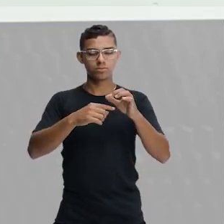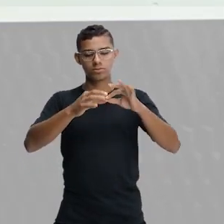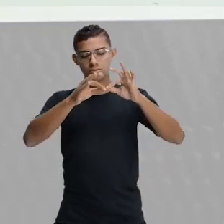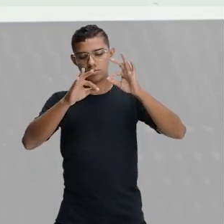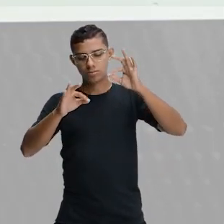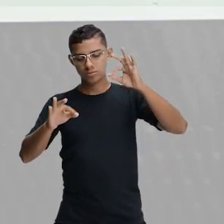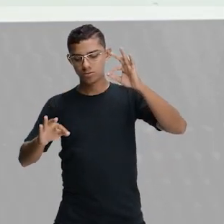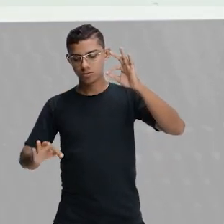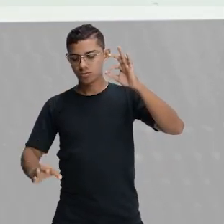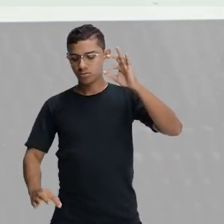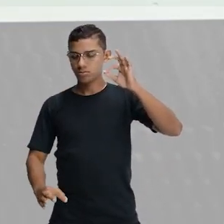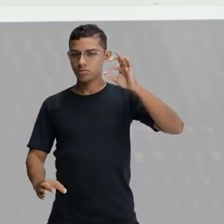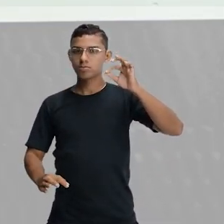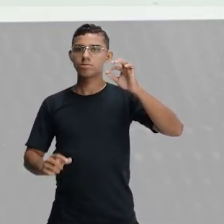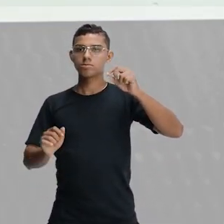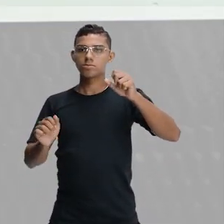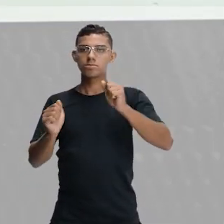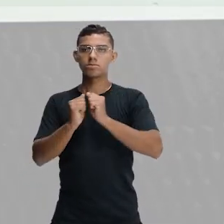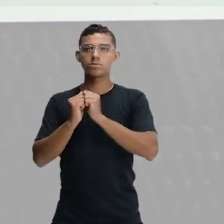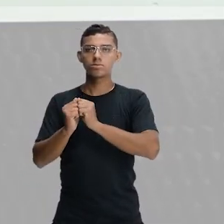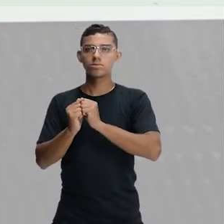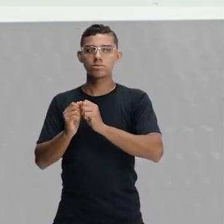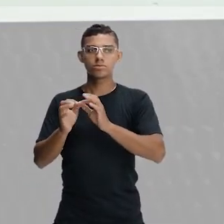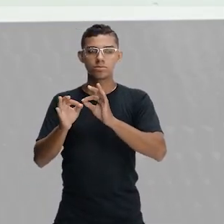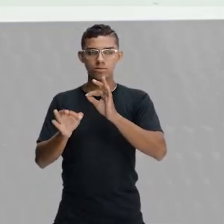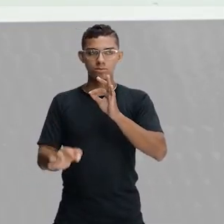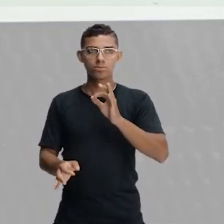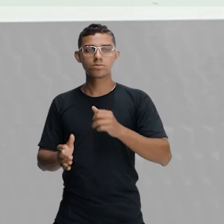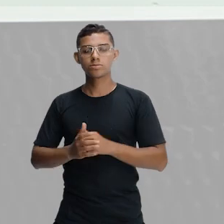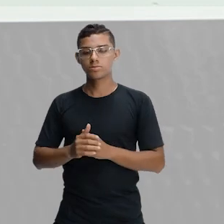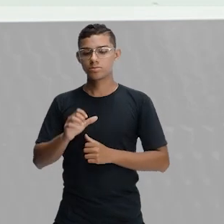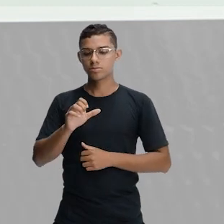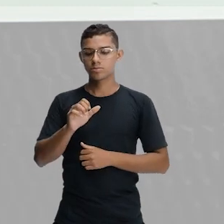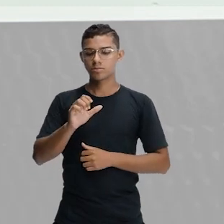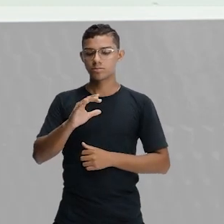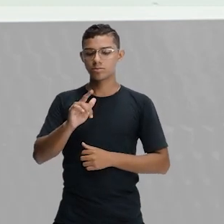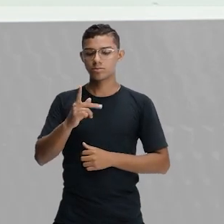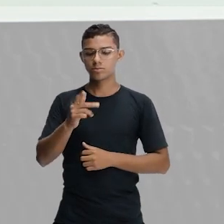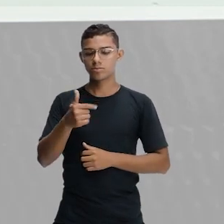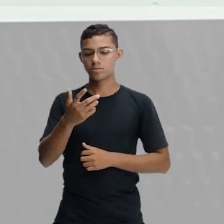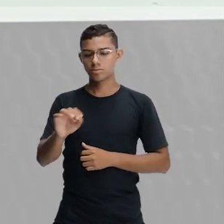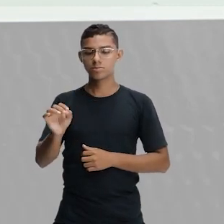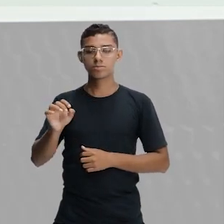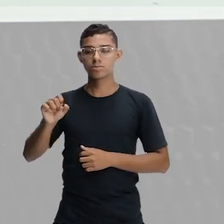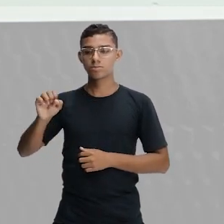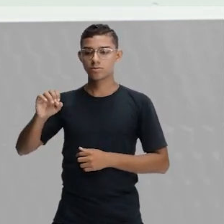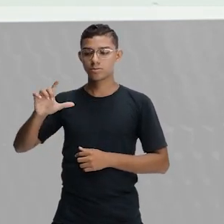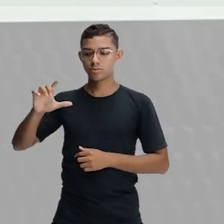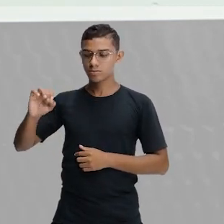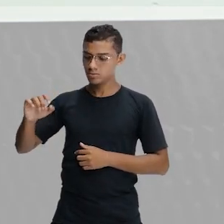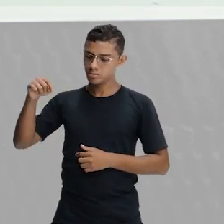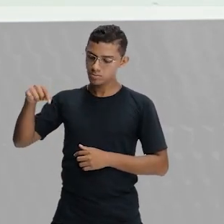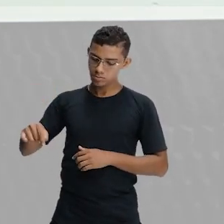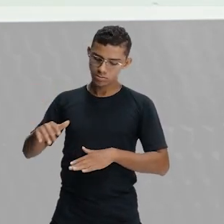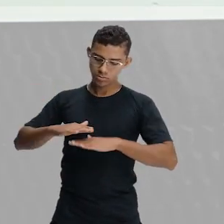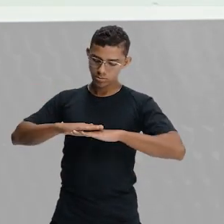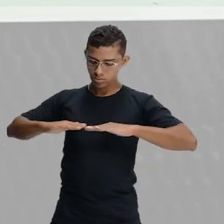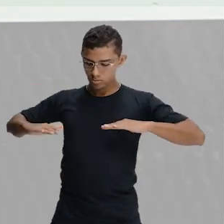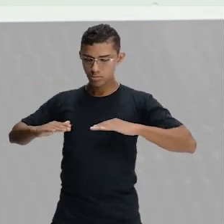chão, certo? Liga-se ao chão, ao solo, certo?